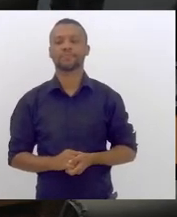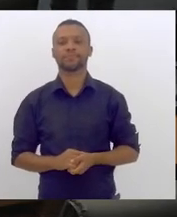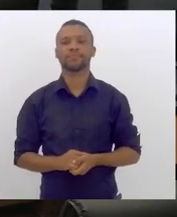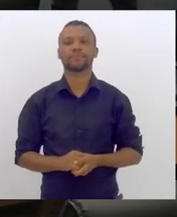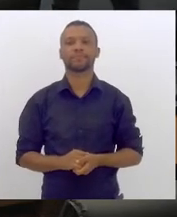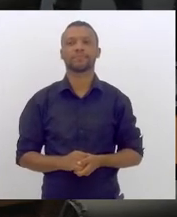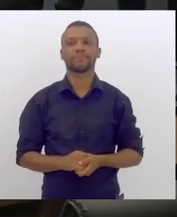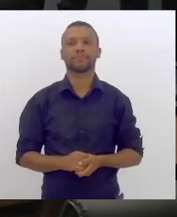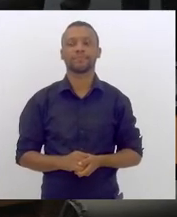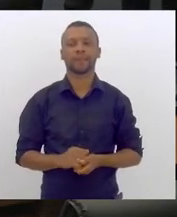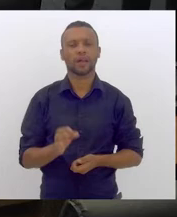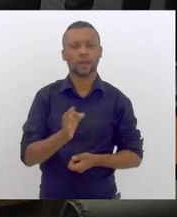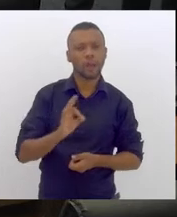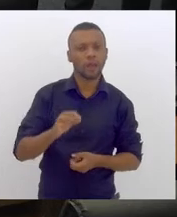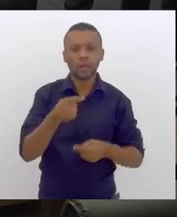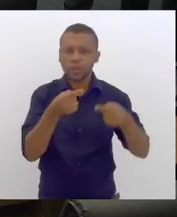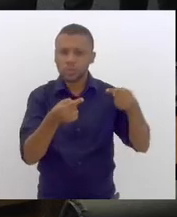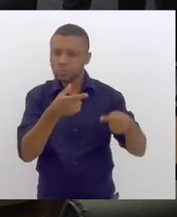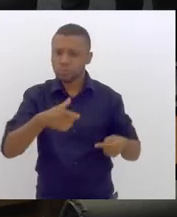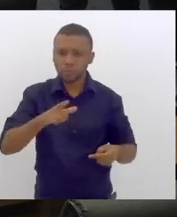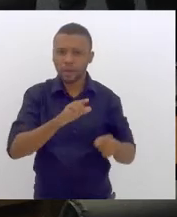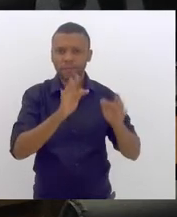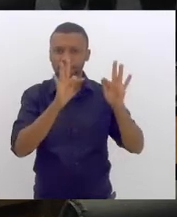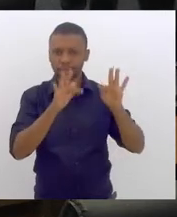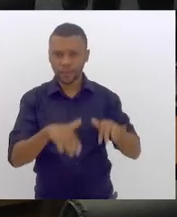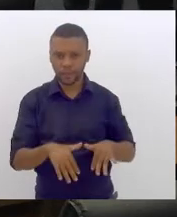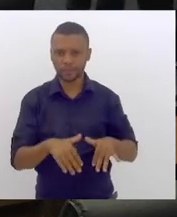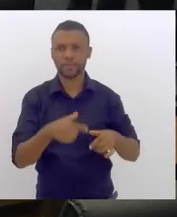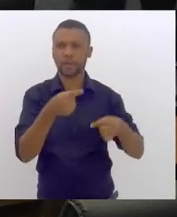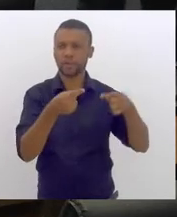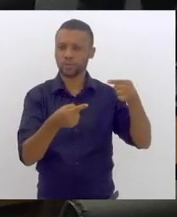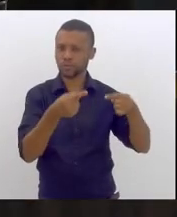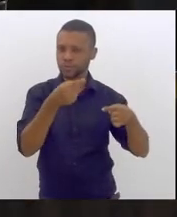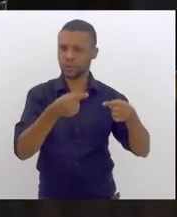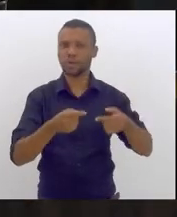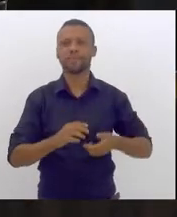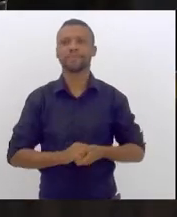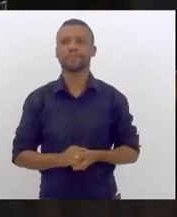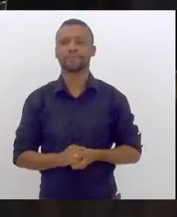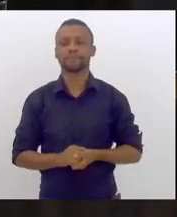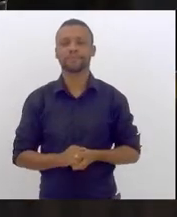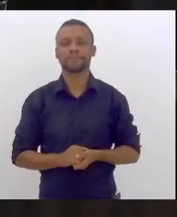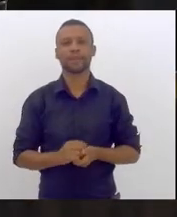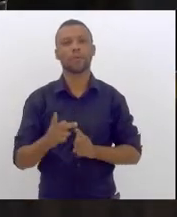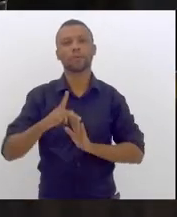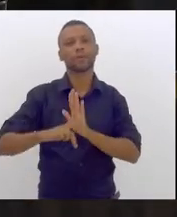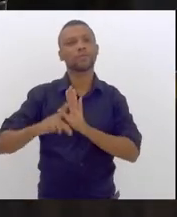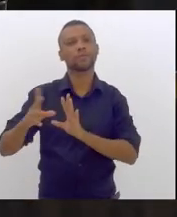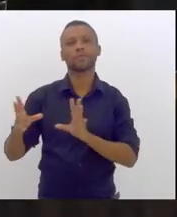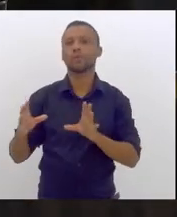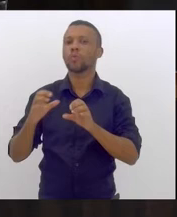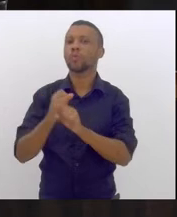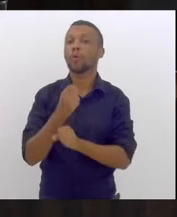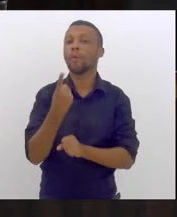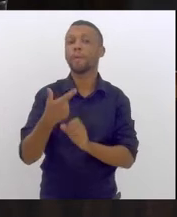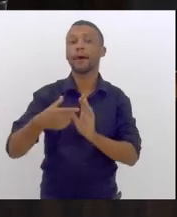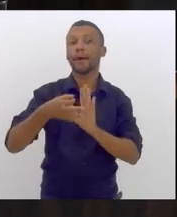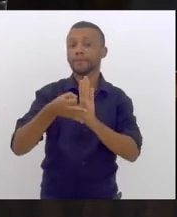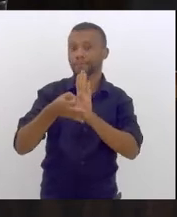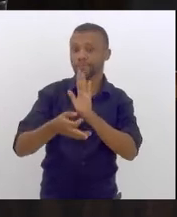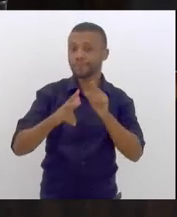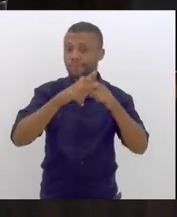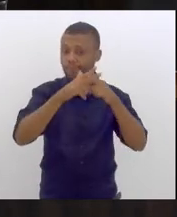Não havendo mais quem queira discutir, encerrada a discussão, o projeto recebeu uma emenda e retorna